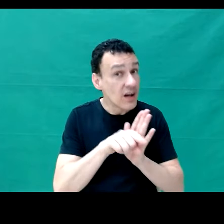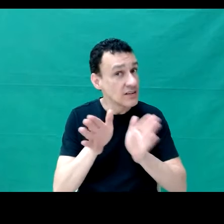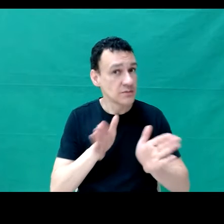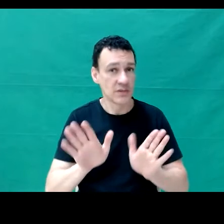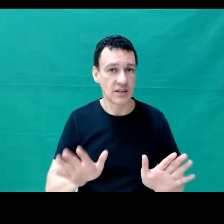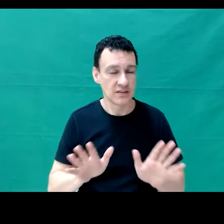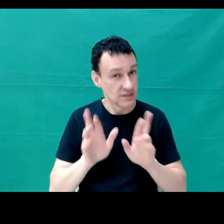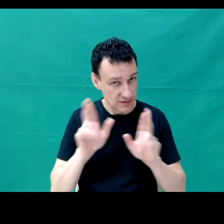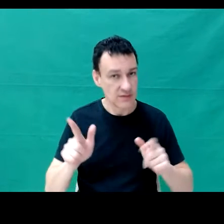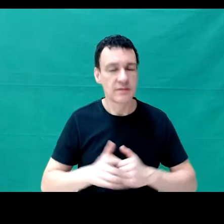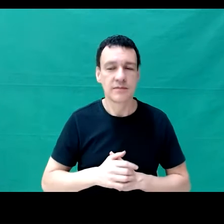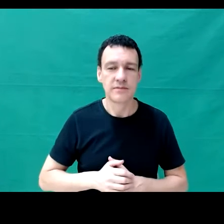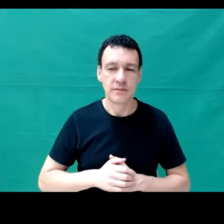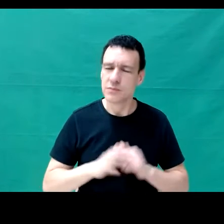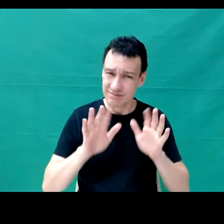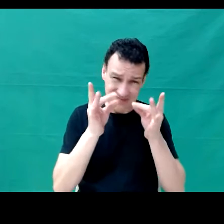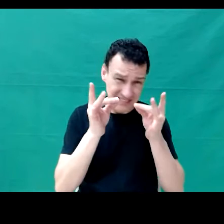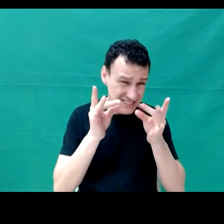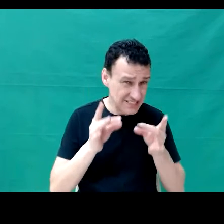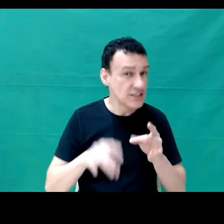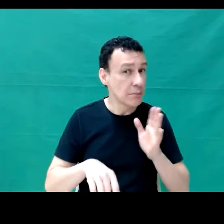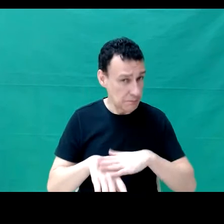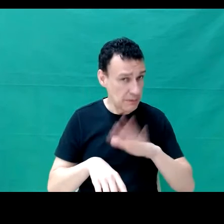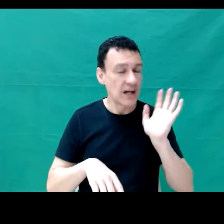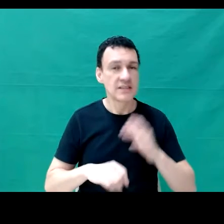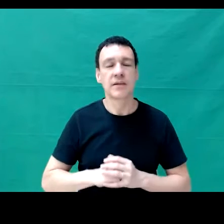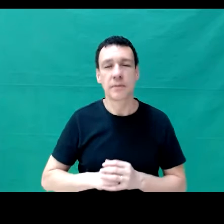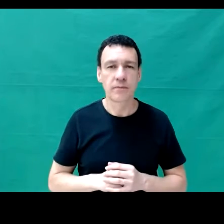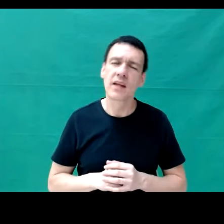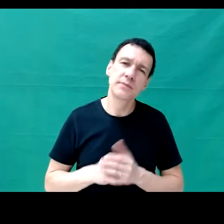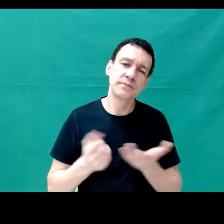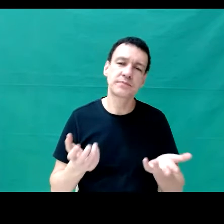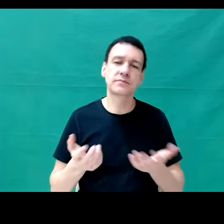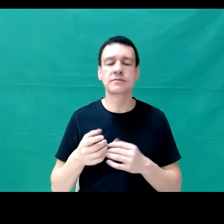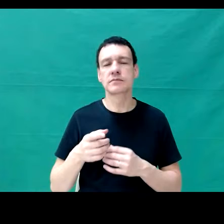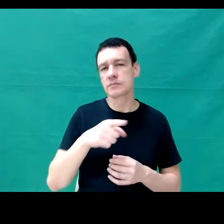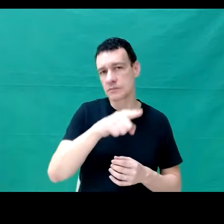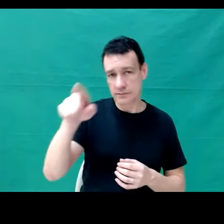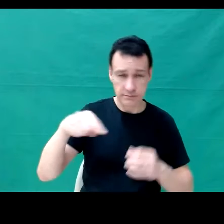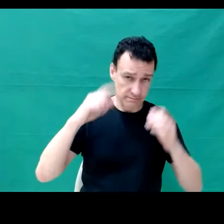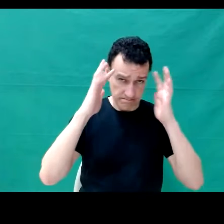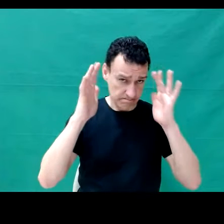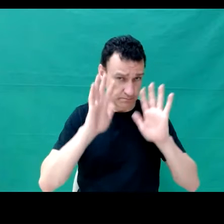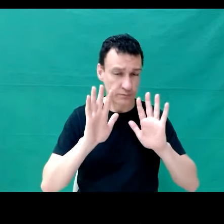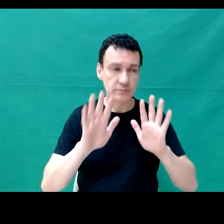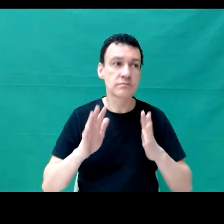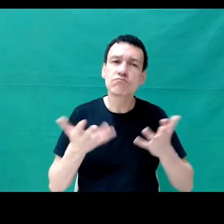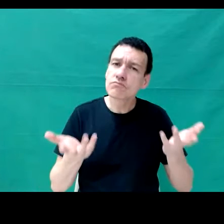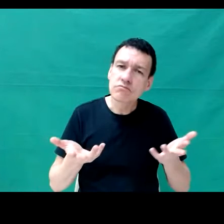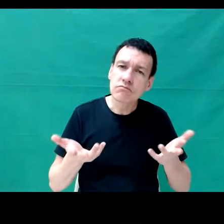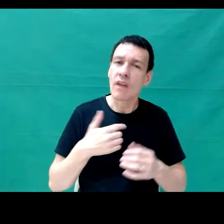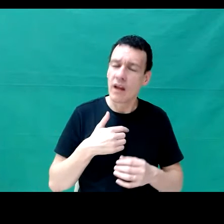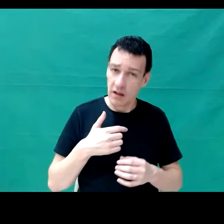Eh, Aqui, né, a gente pode parar e pensar, né? O que que eu ganho